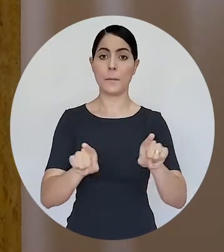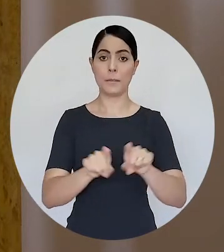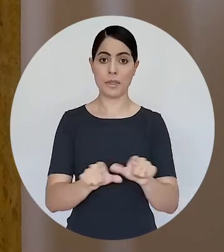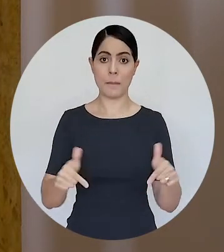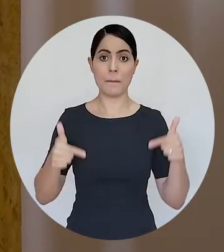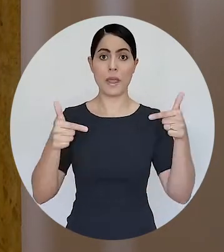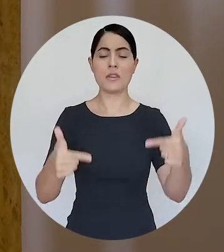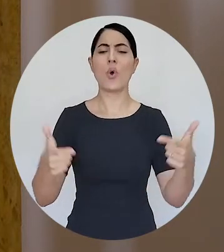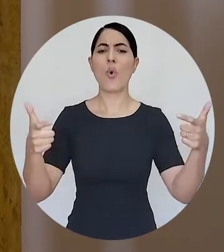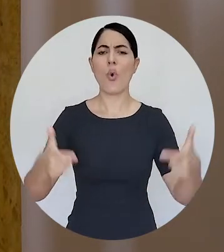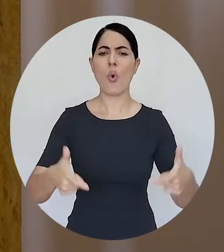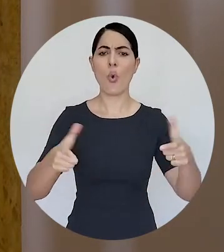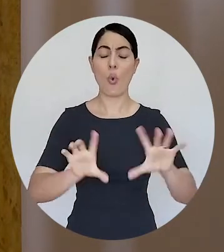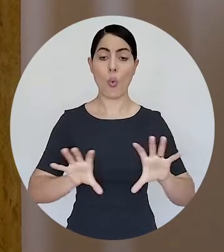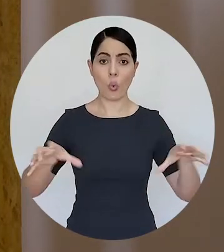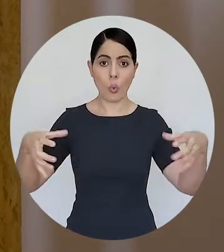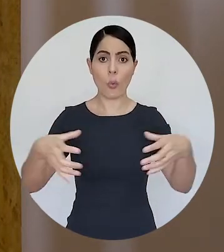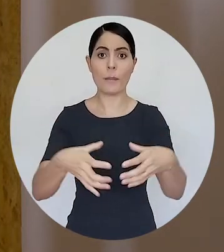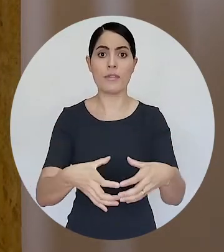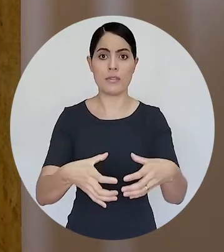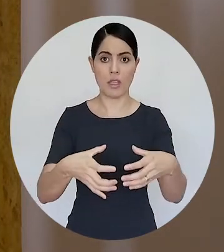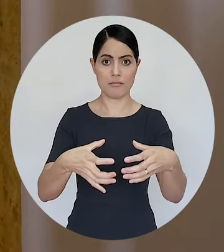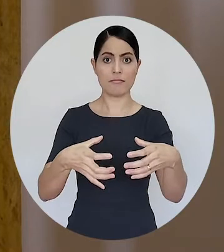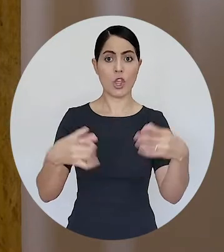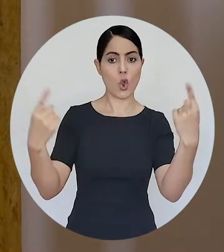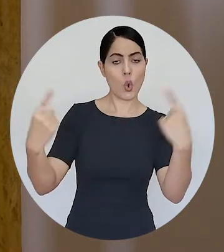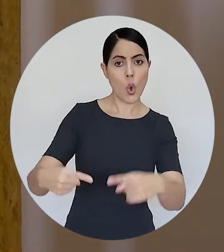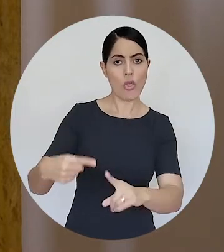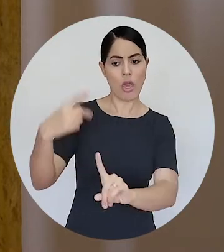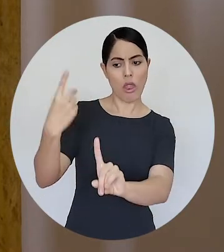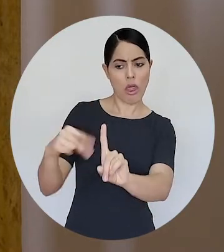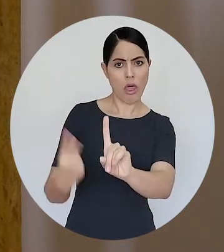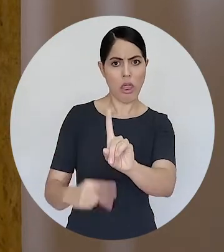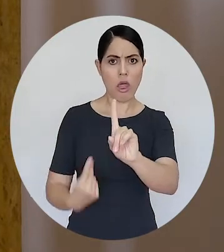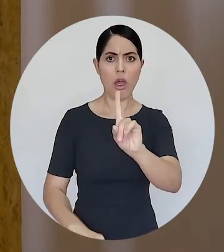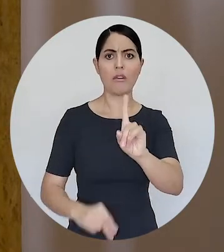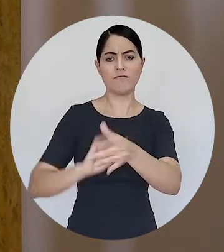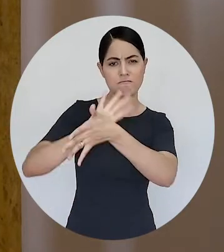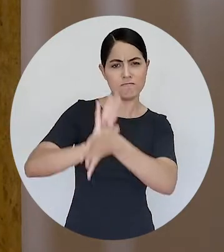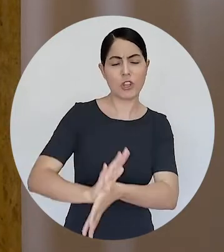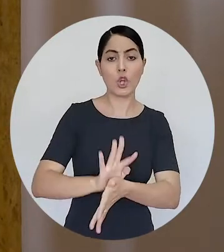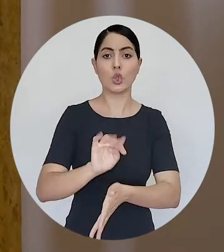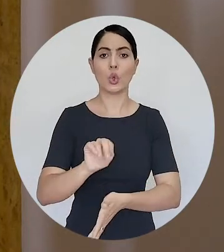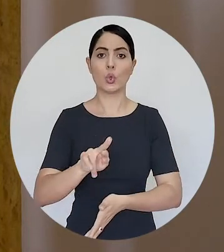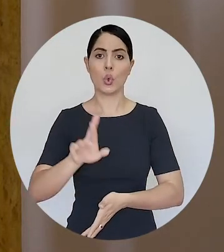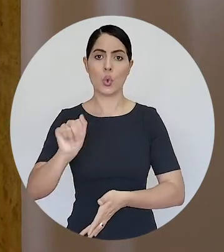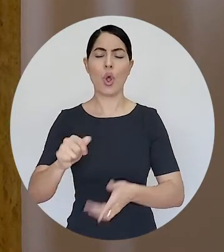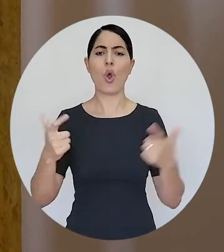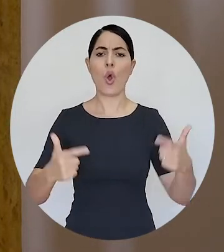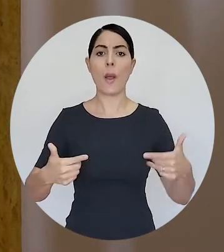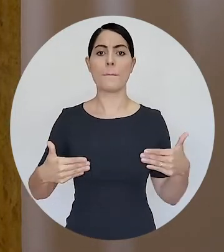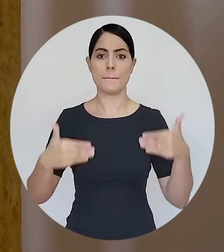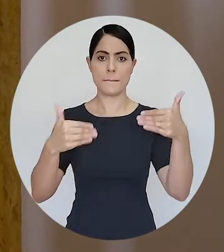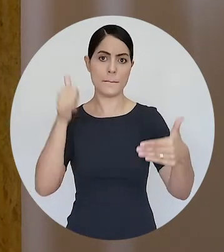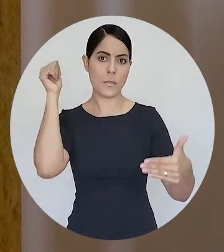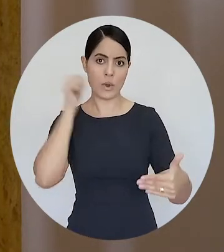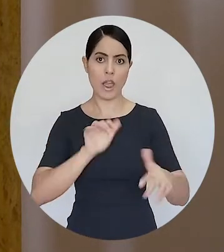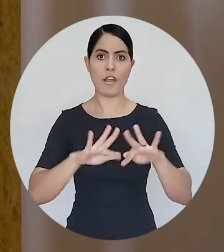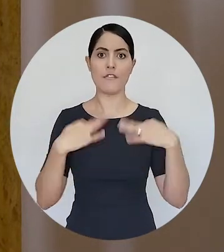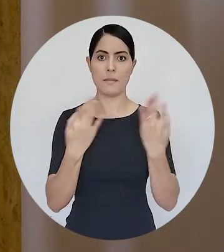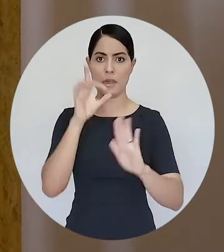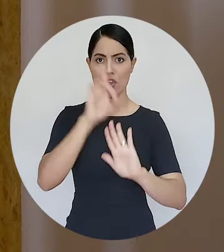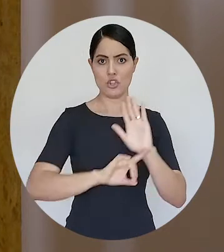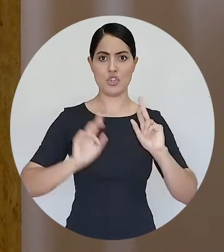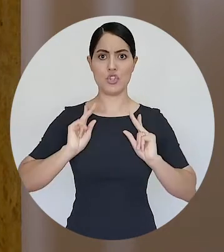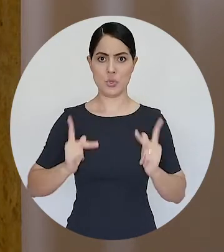e o funcionamento do Comitê Nacional de Prevenção e Combate à Tortura do Ministério da Mulher, da Família e dos